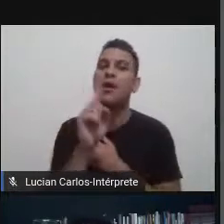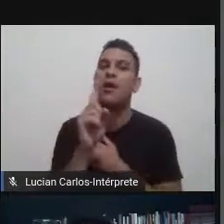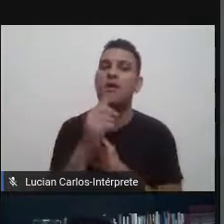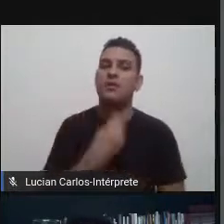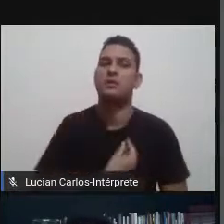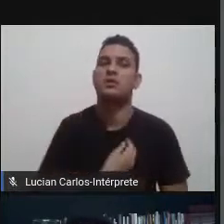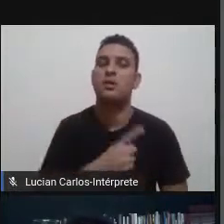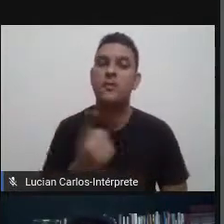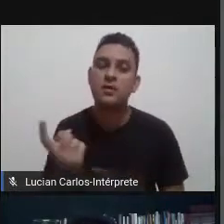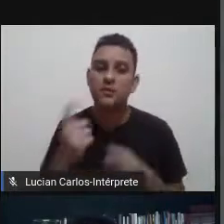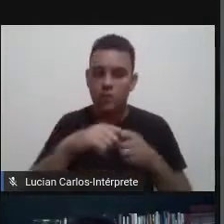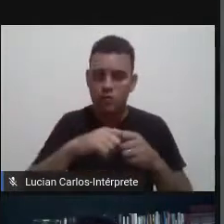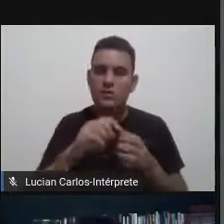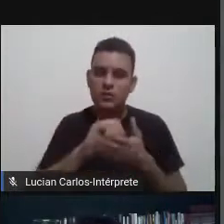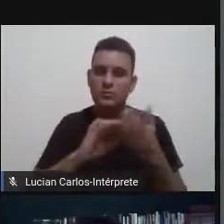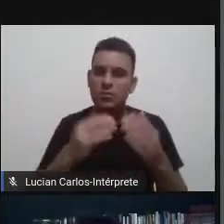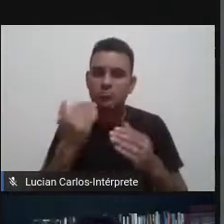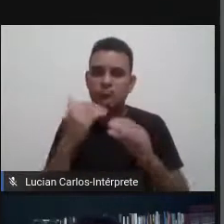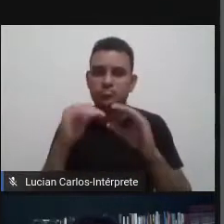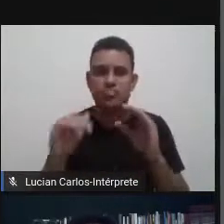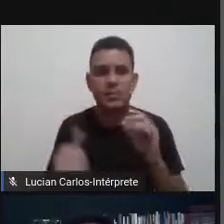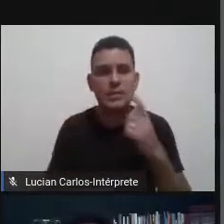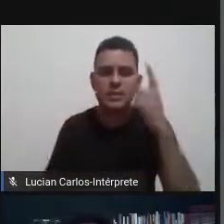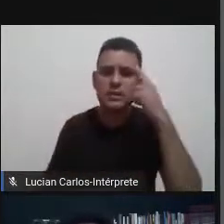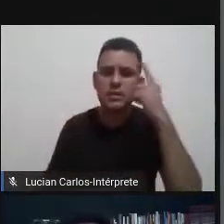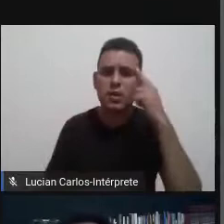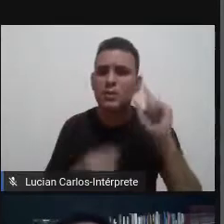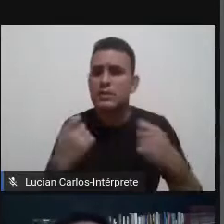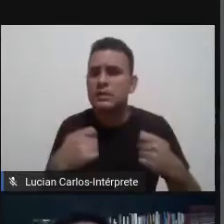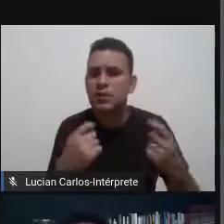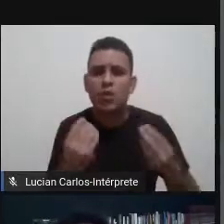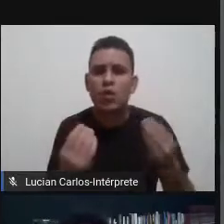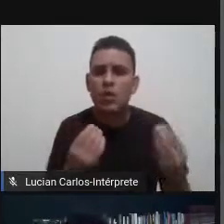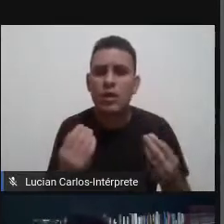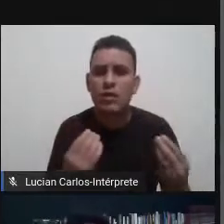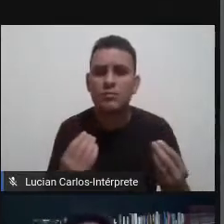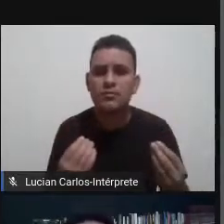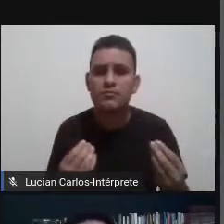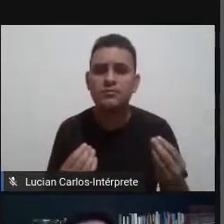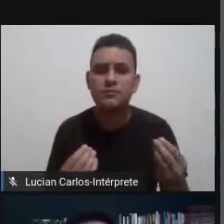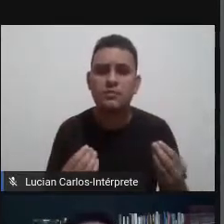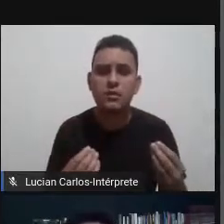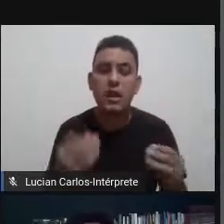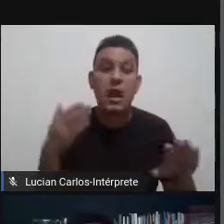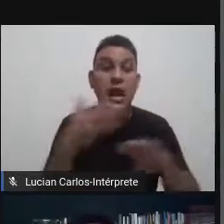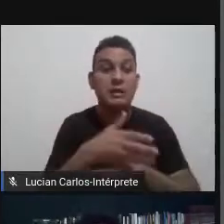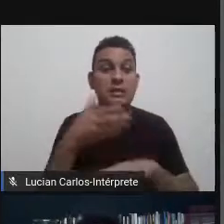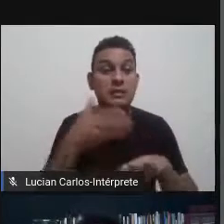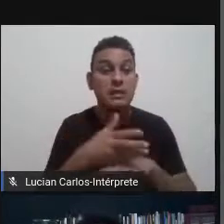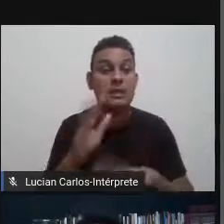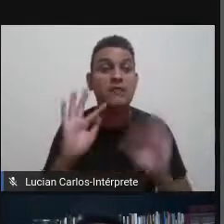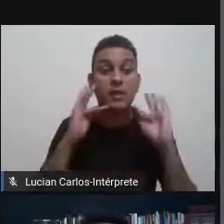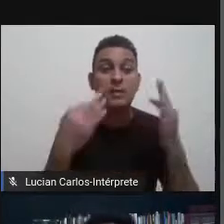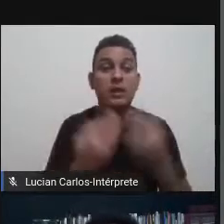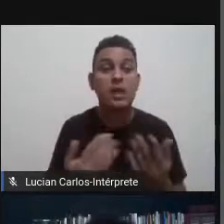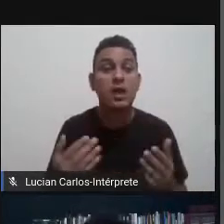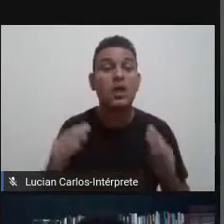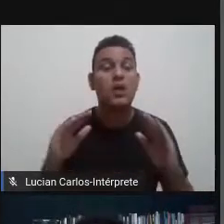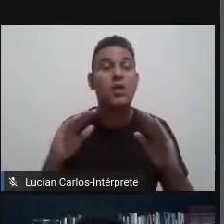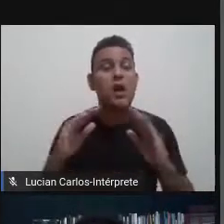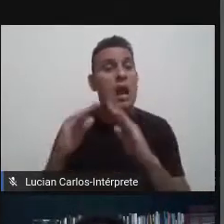teríamos esse retorno. E nós precisávamos, num primeiro momento, acessar essas famílias morando